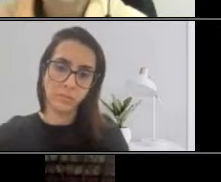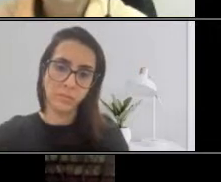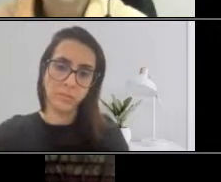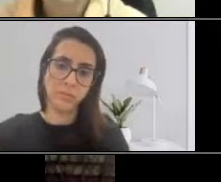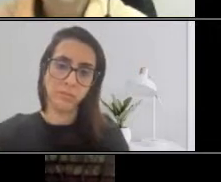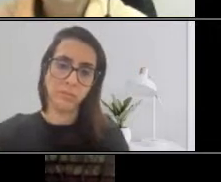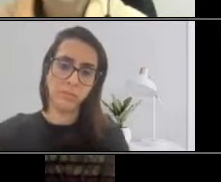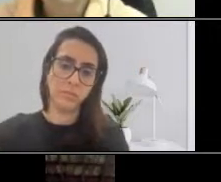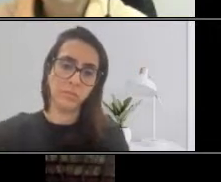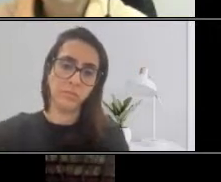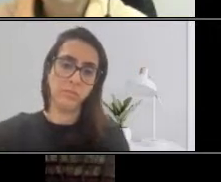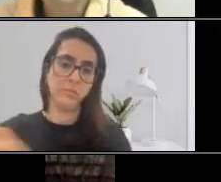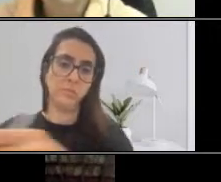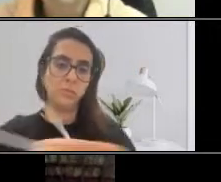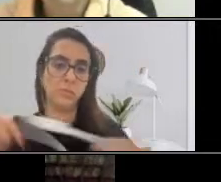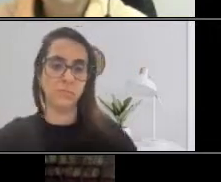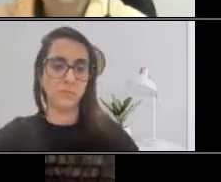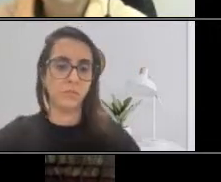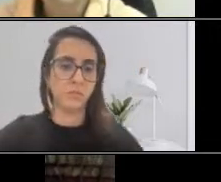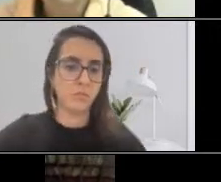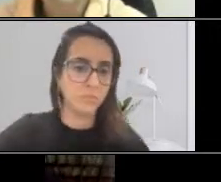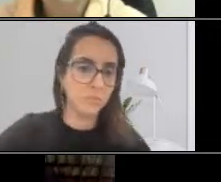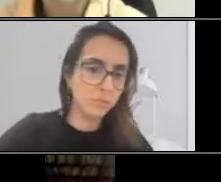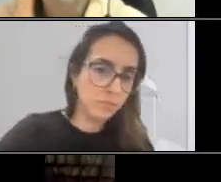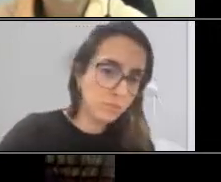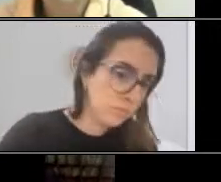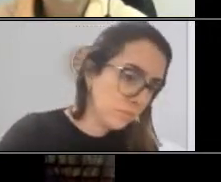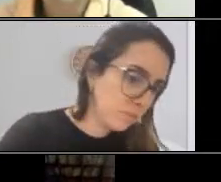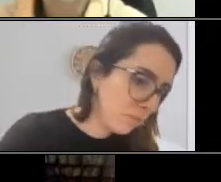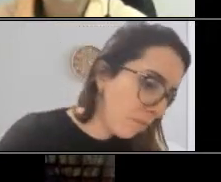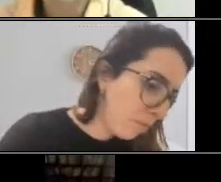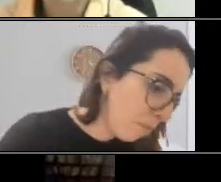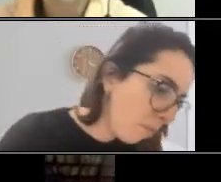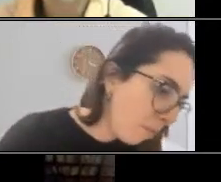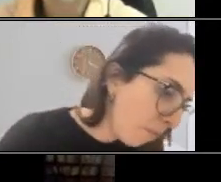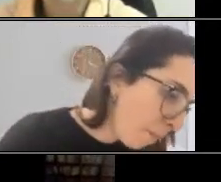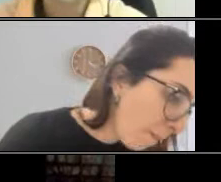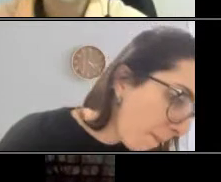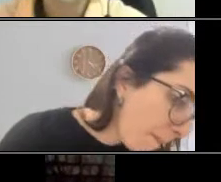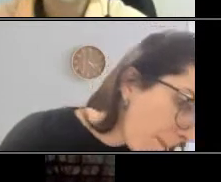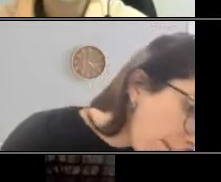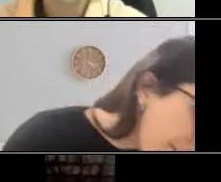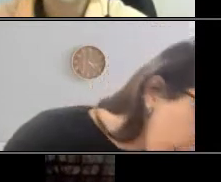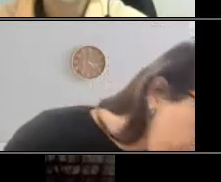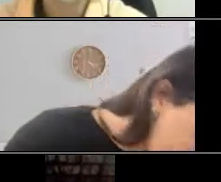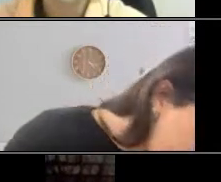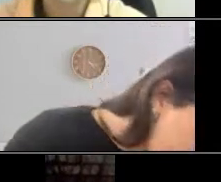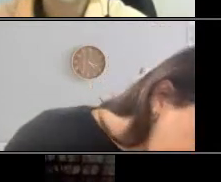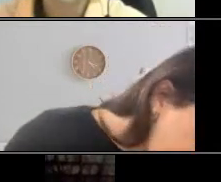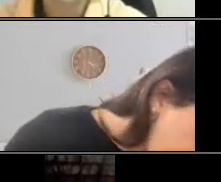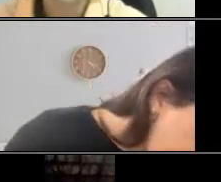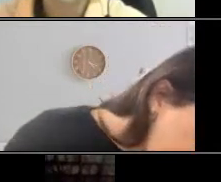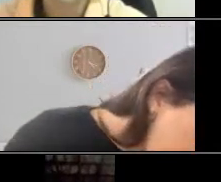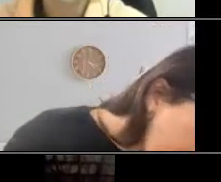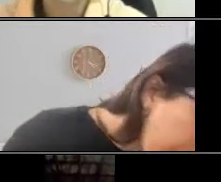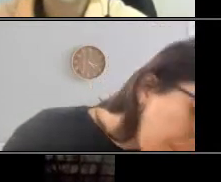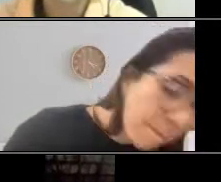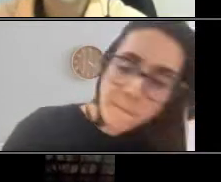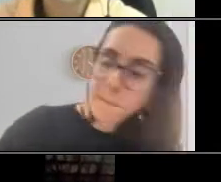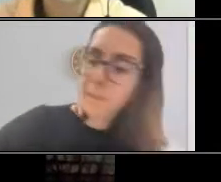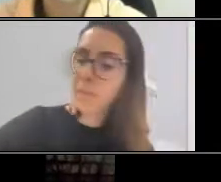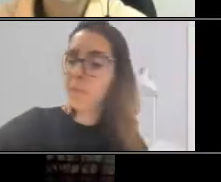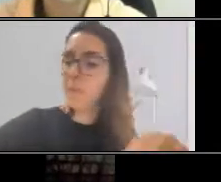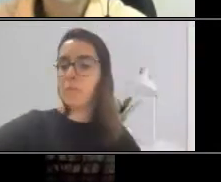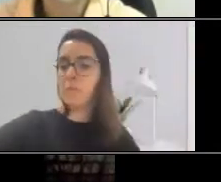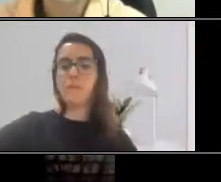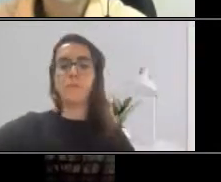refeições. E se consegue ficar parado para assistir a TV, o corpo se mexe a todo